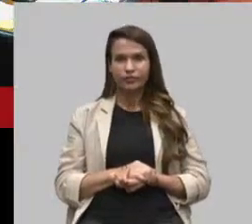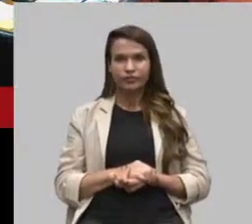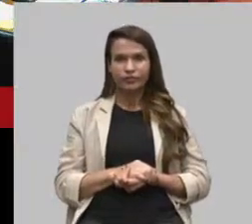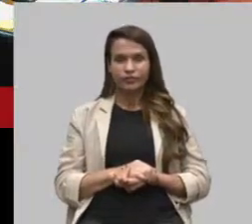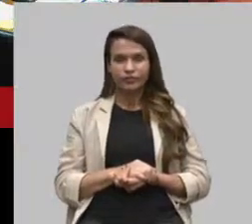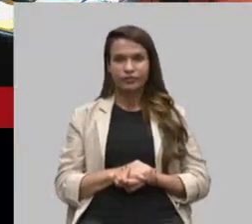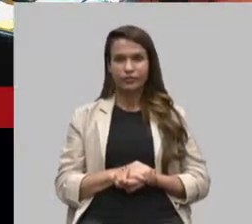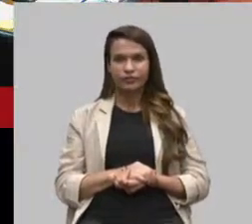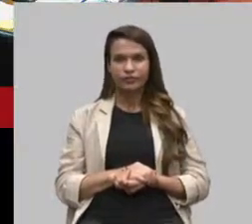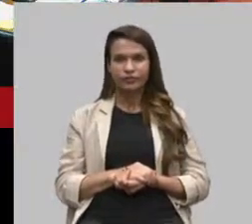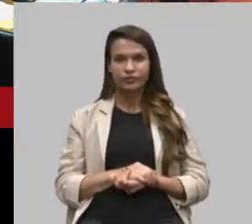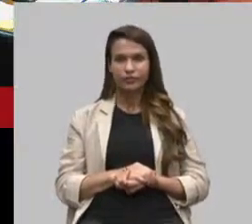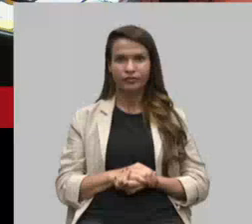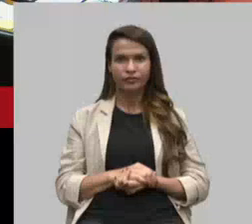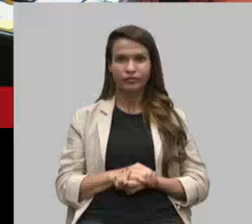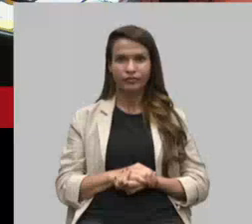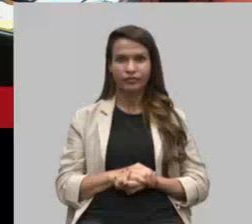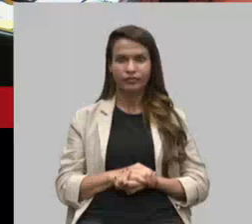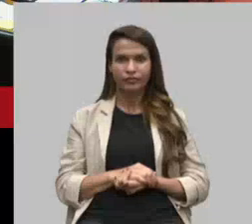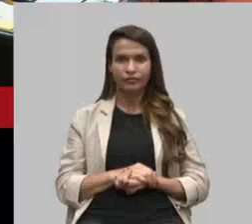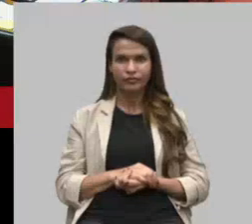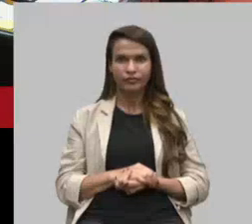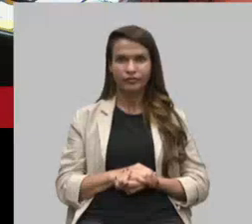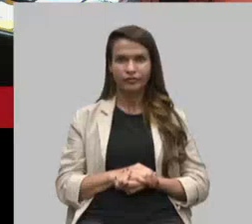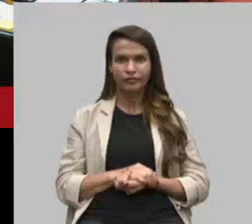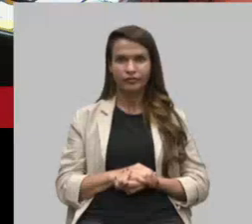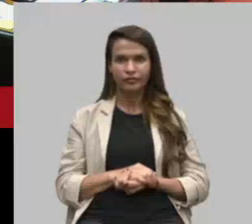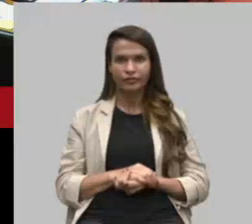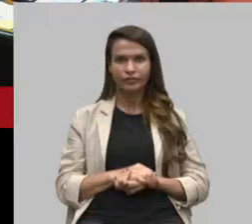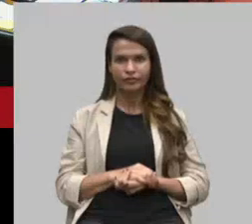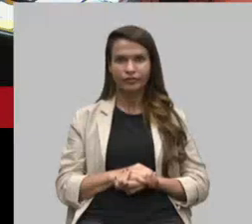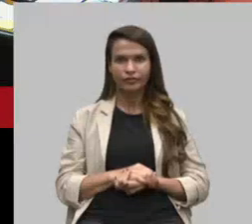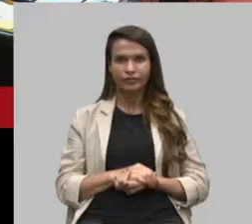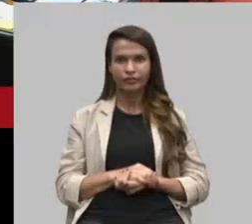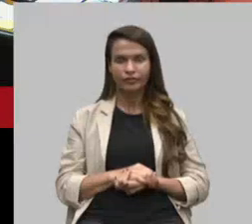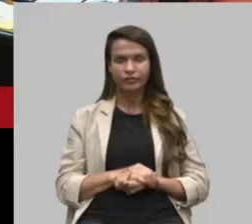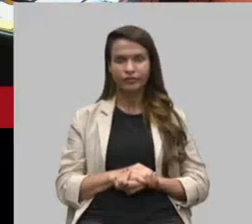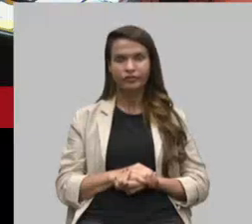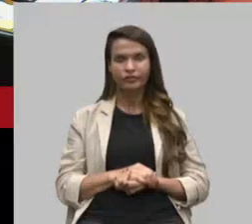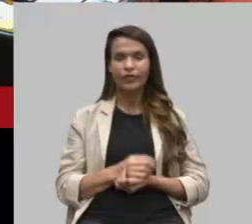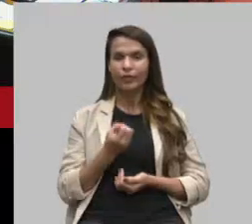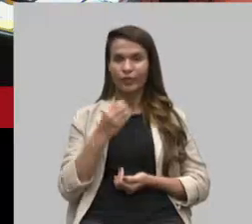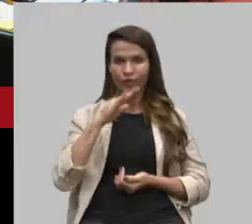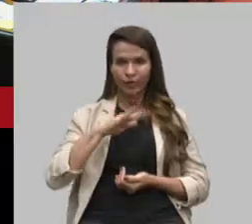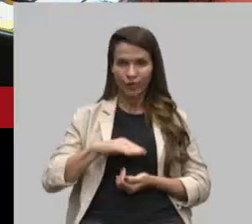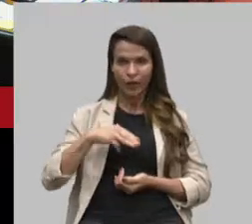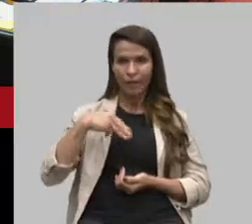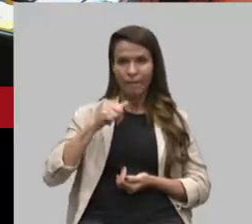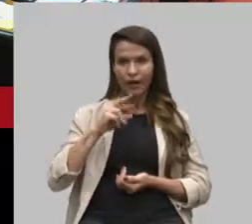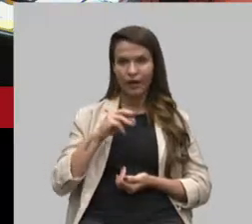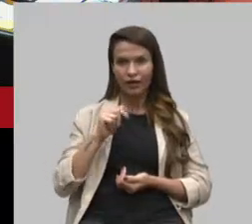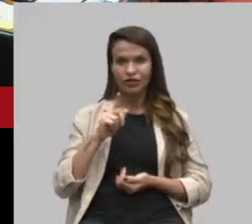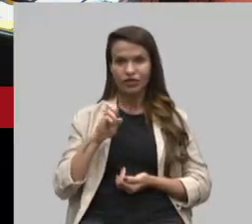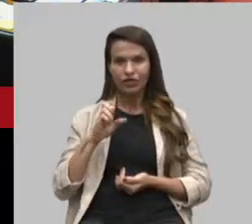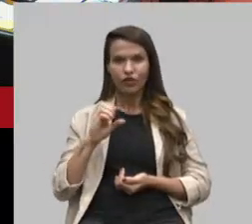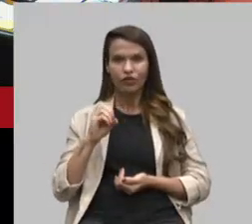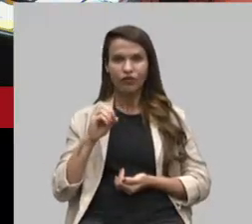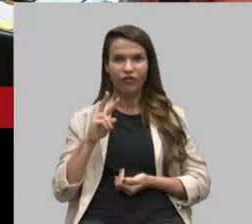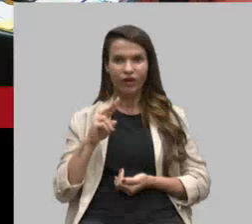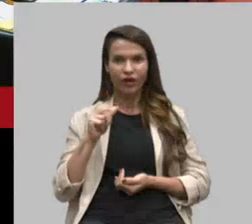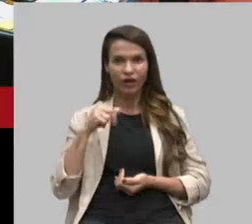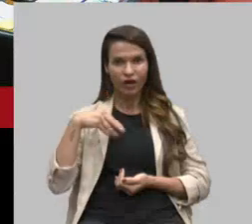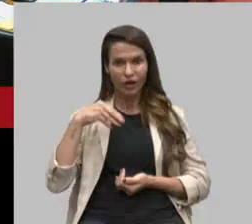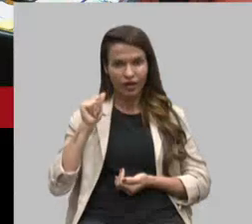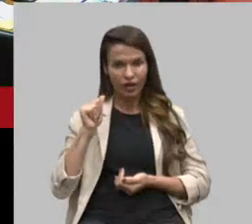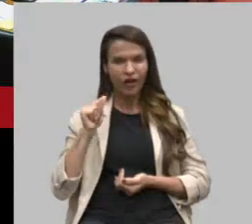obrigada tá pode falar bom Boa tarde meu nome é Maria Geovana sou do Polo União Norte de Montes